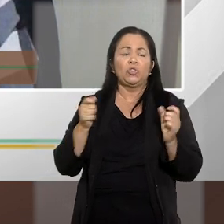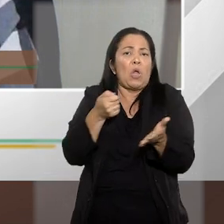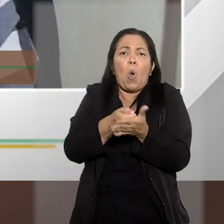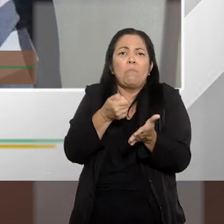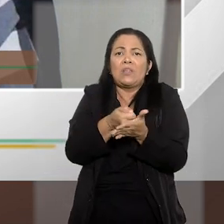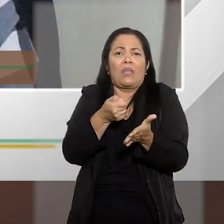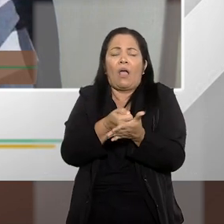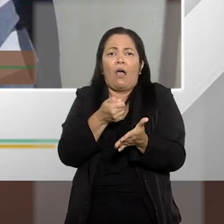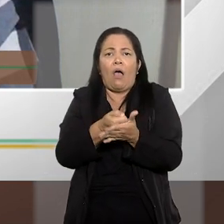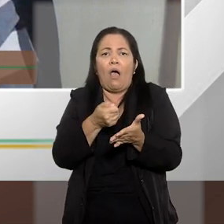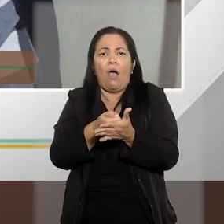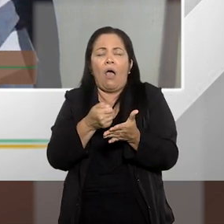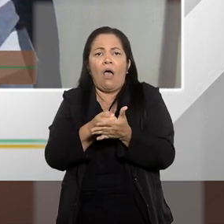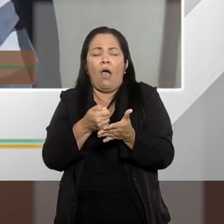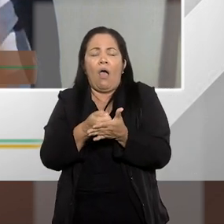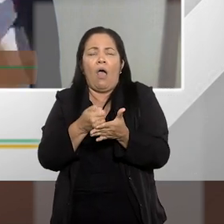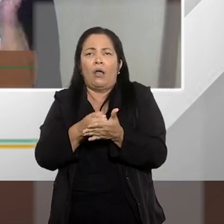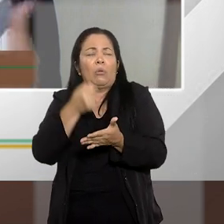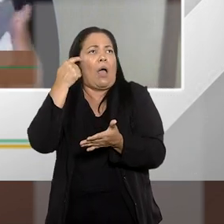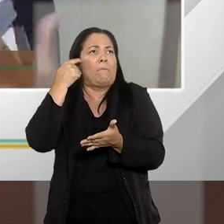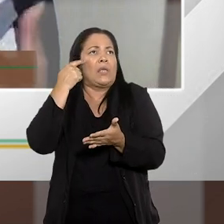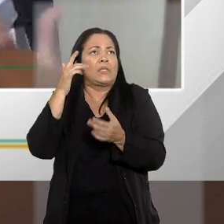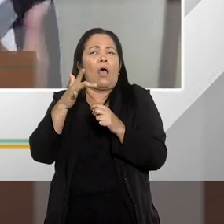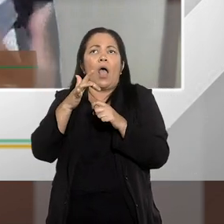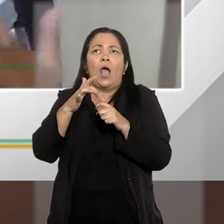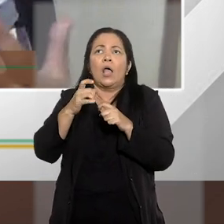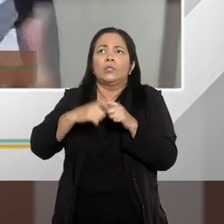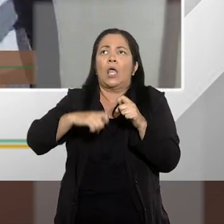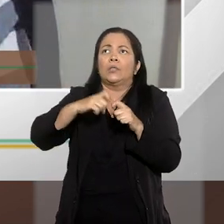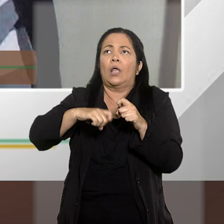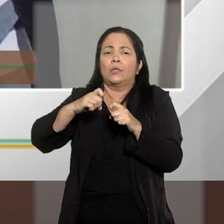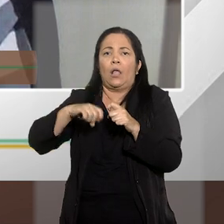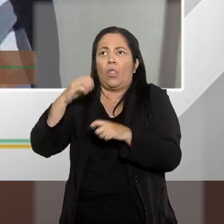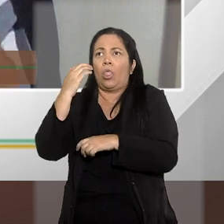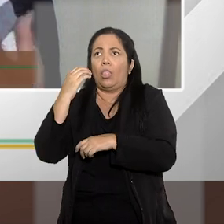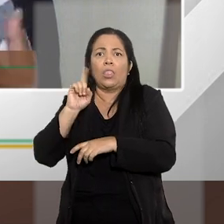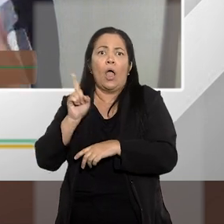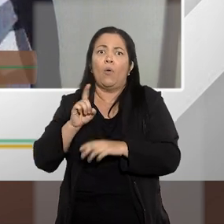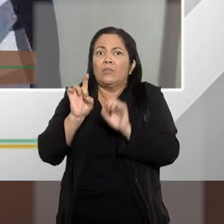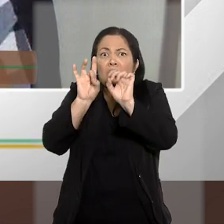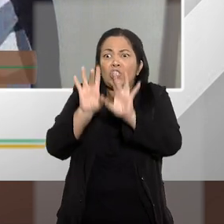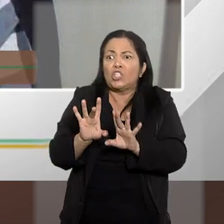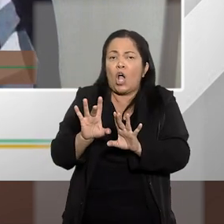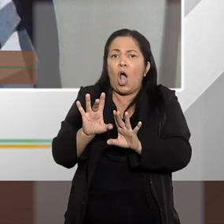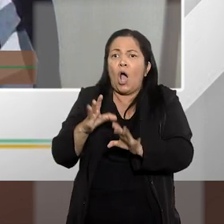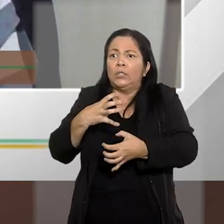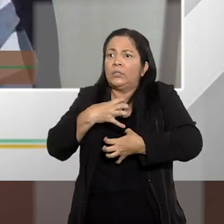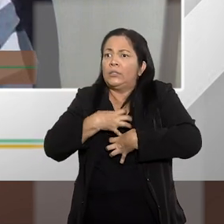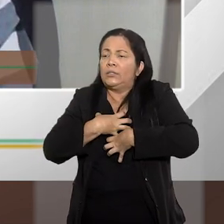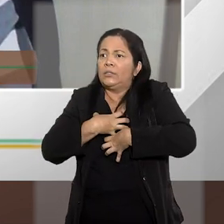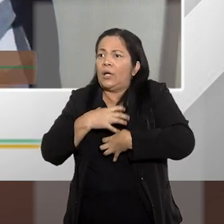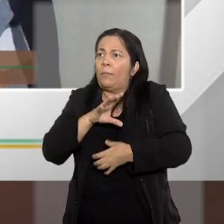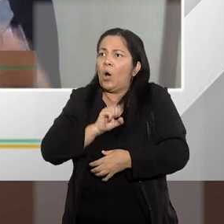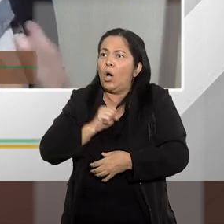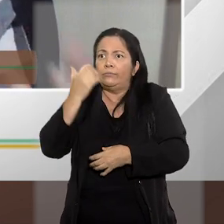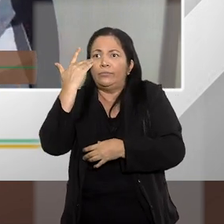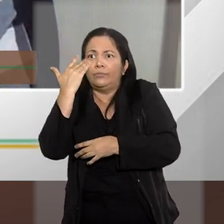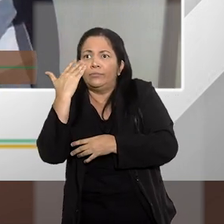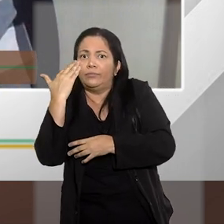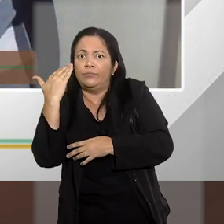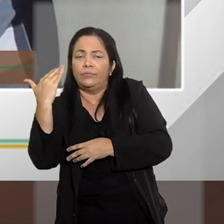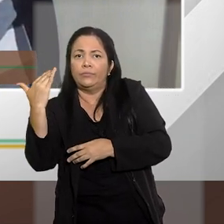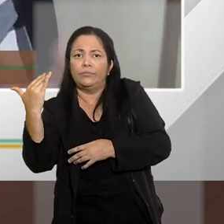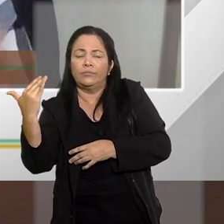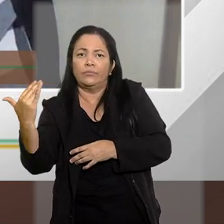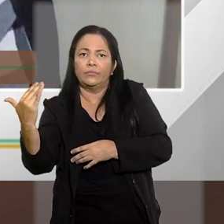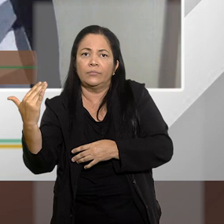obrigatoriamente, com a ideia de que, né, a prática sexual é algo condicionante. A ideia dessa condição ela é